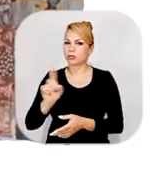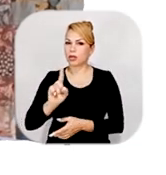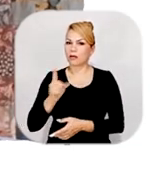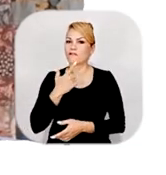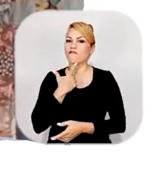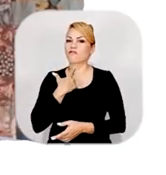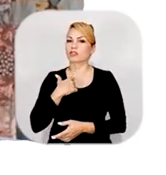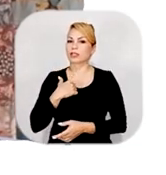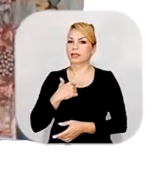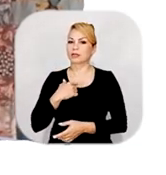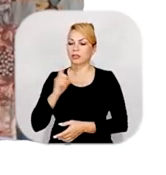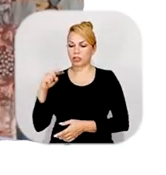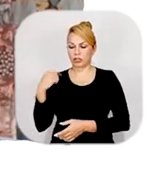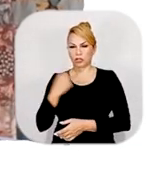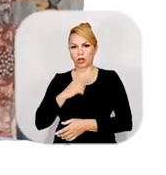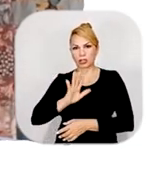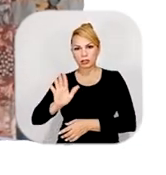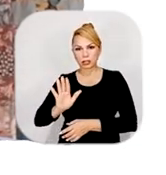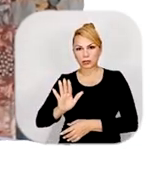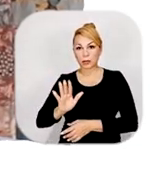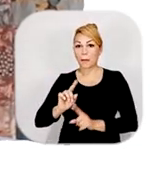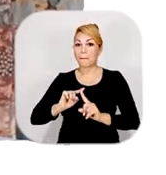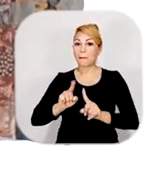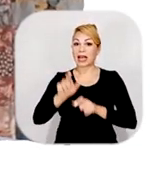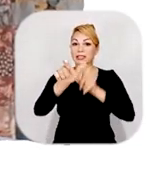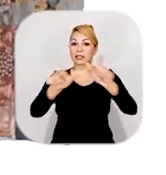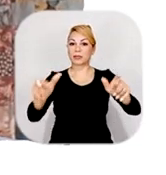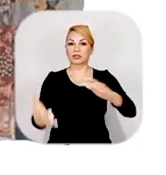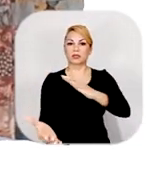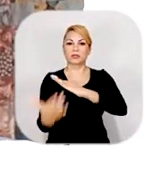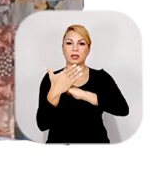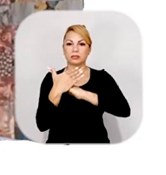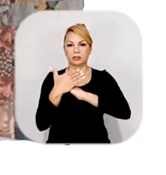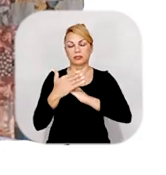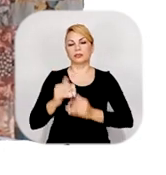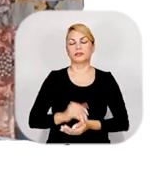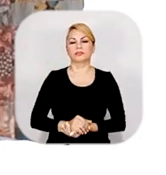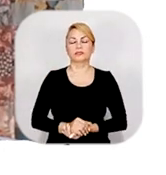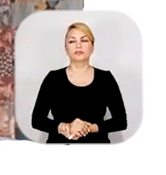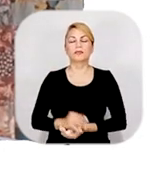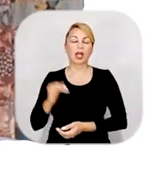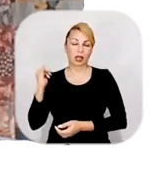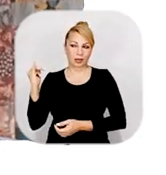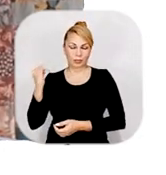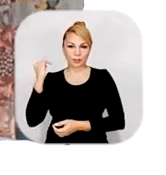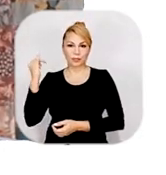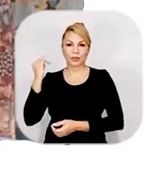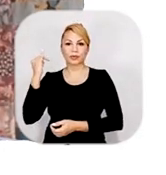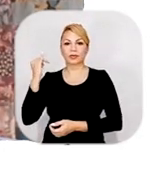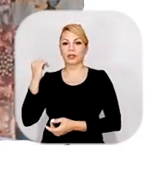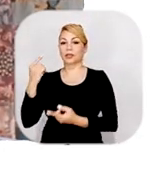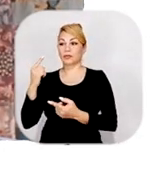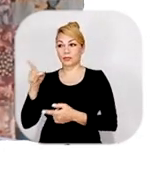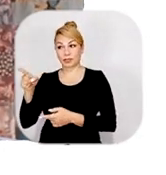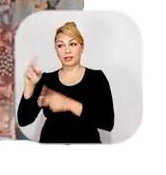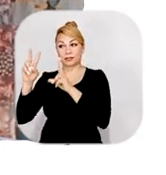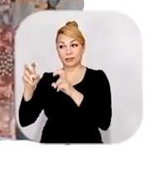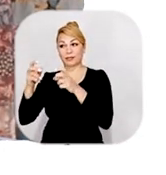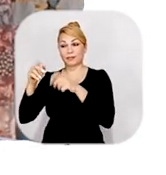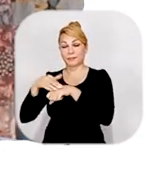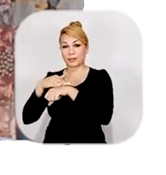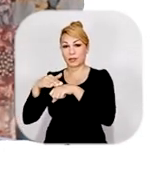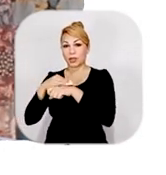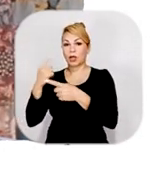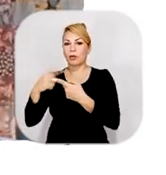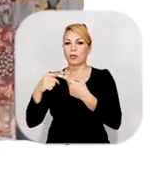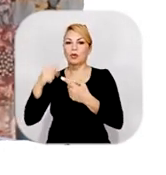Mas de quem pode nos ajudar. É importantíssimo, Gleice, você tocar nesse assunto, porque Rondônia é um estado